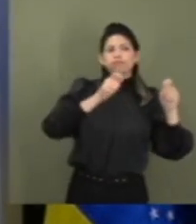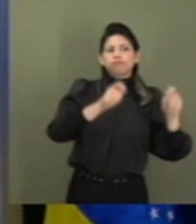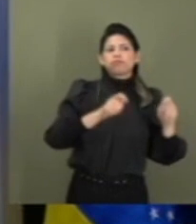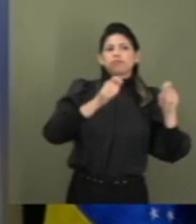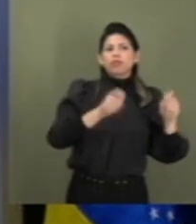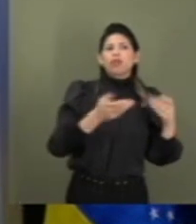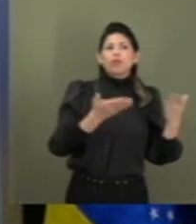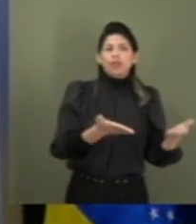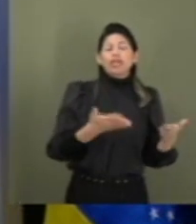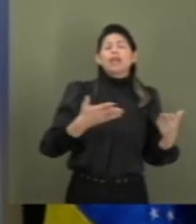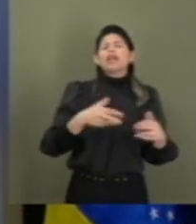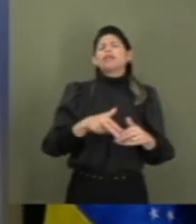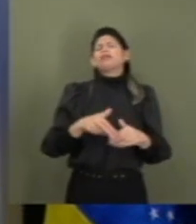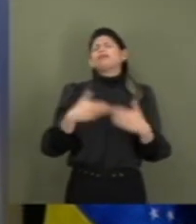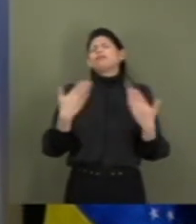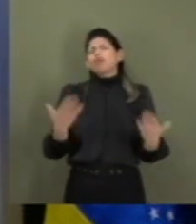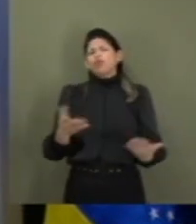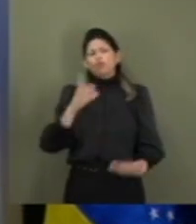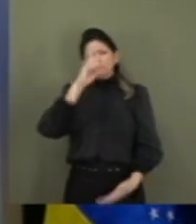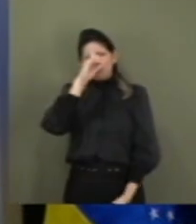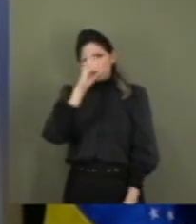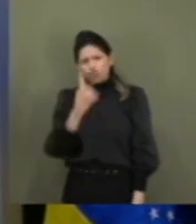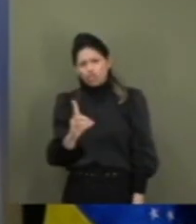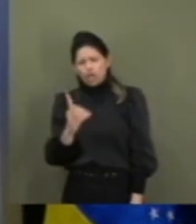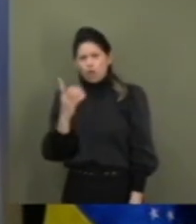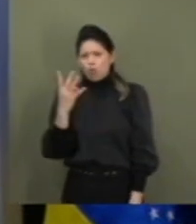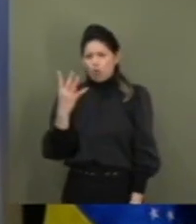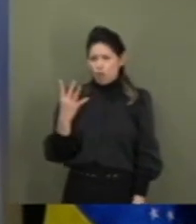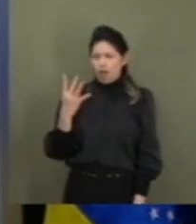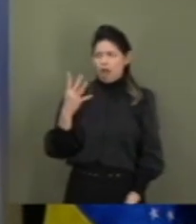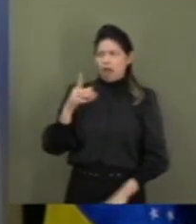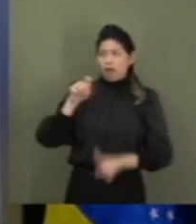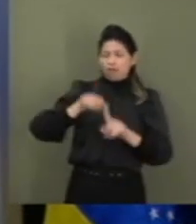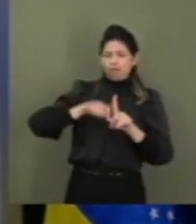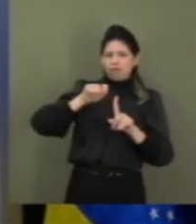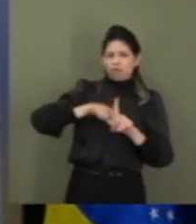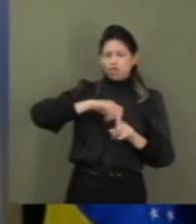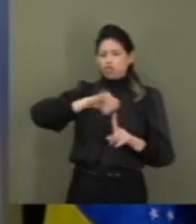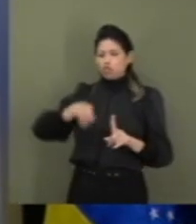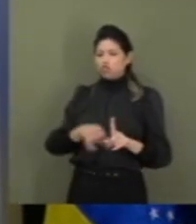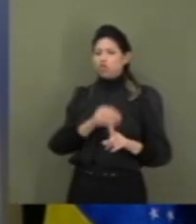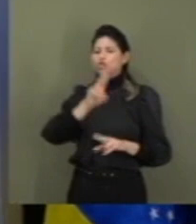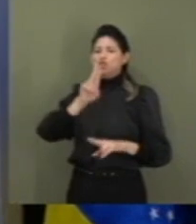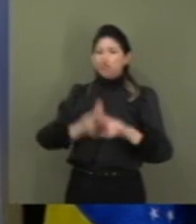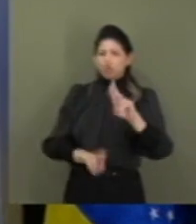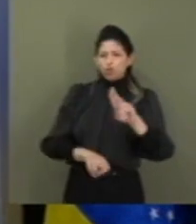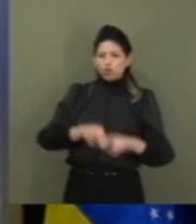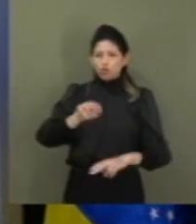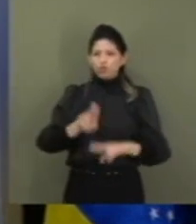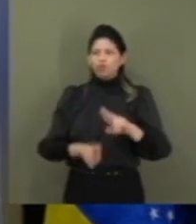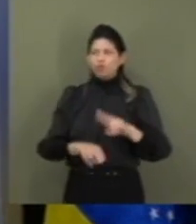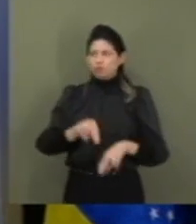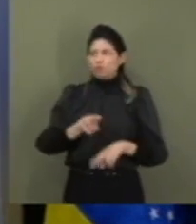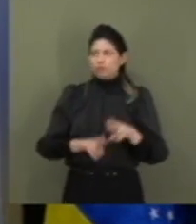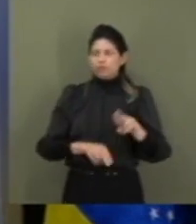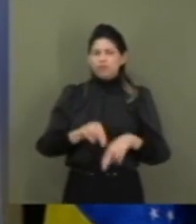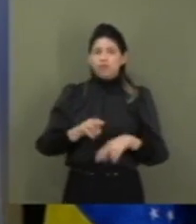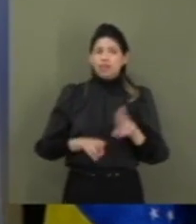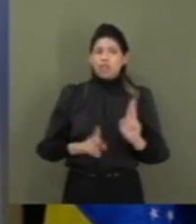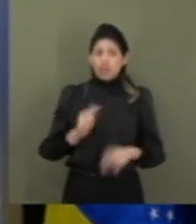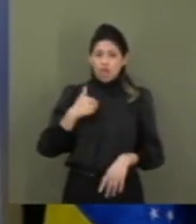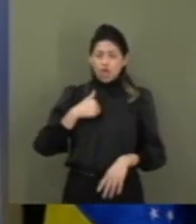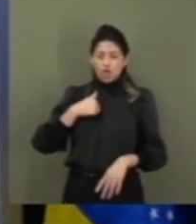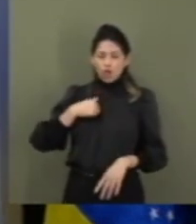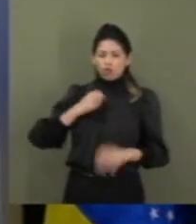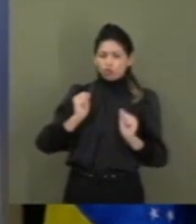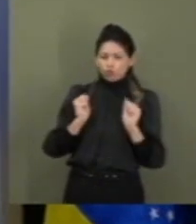dia 4 de junho, eu estarei nas ruas com a minha família. Irei dentro de uma